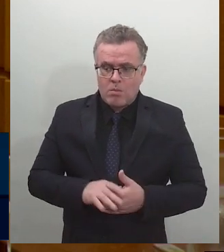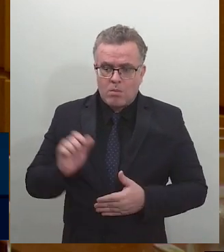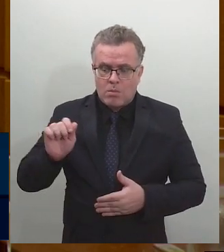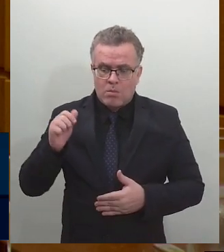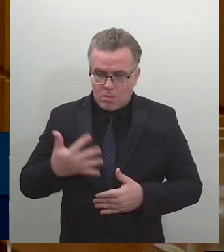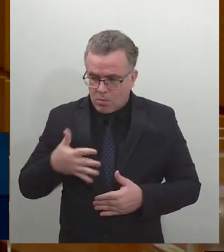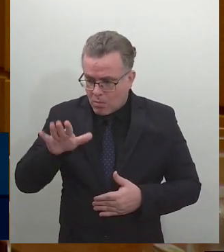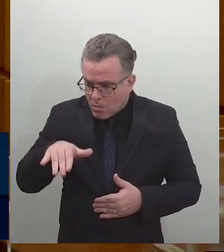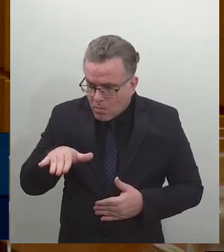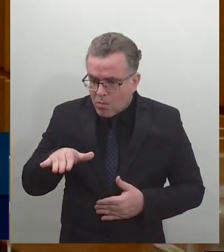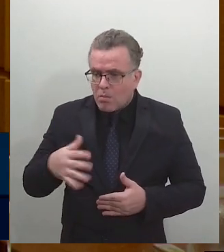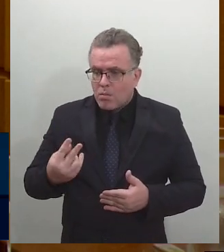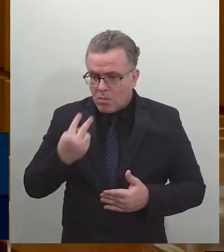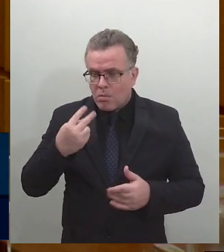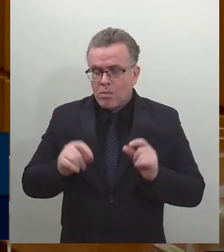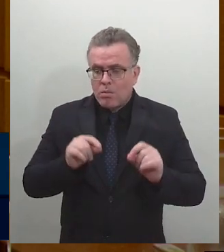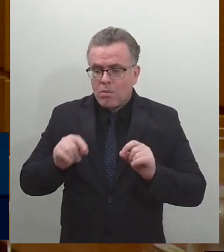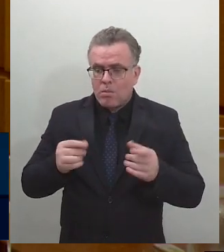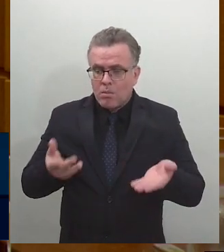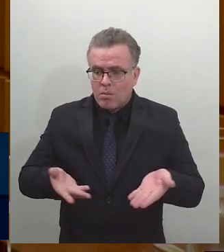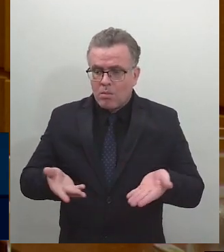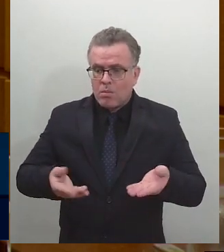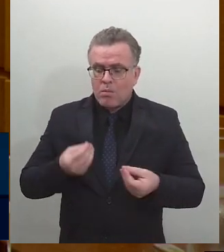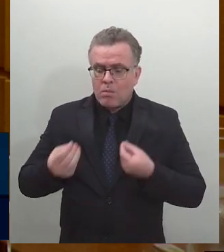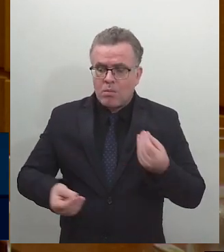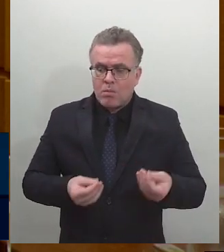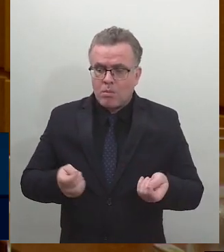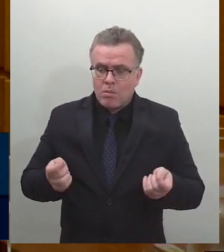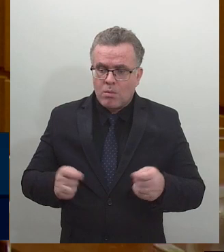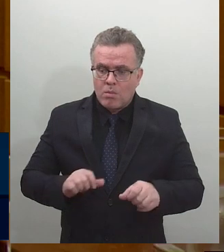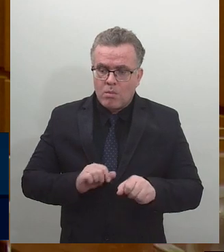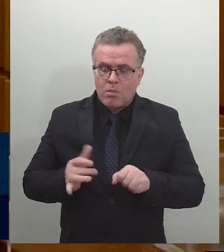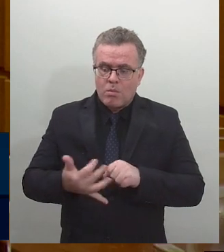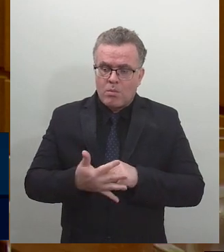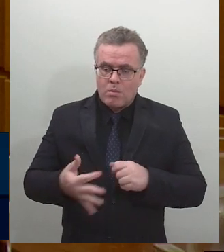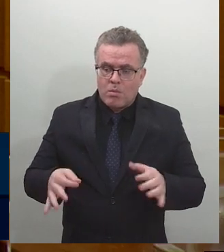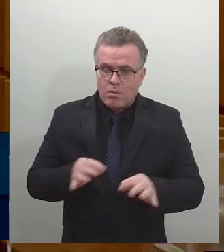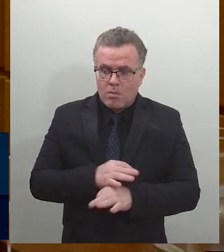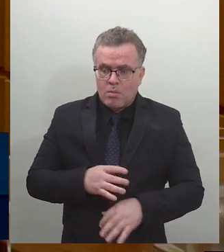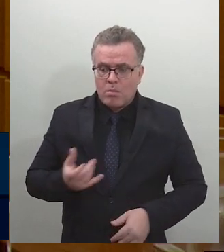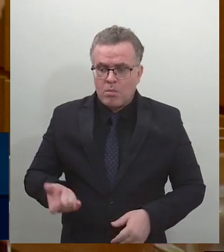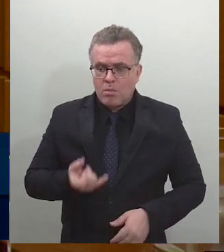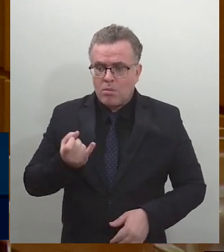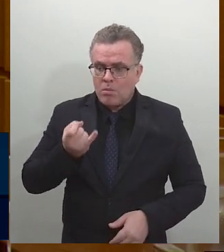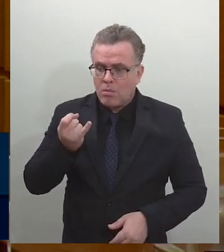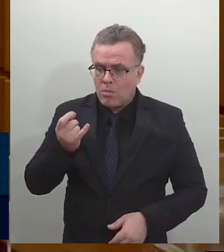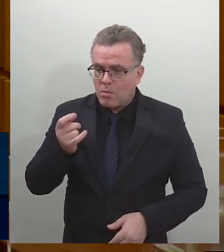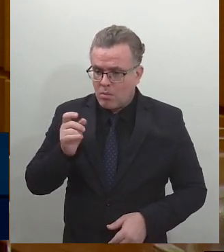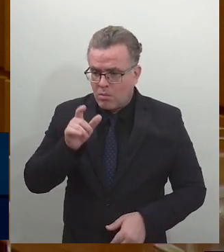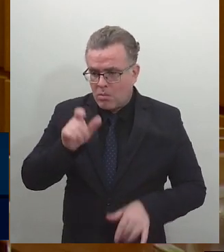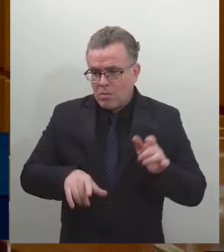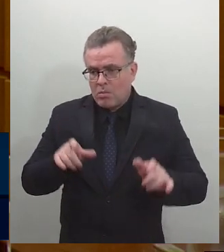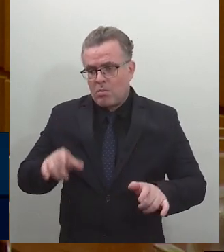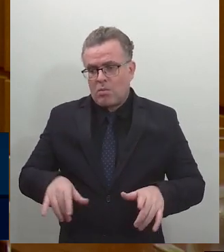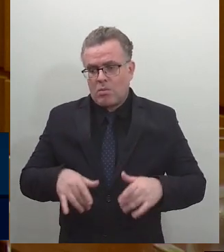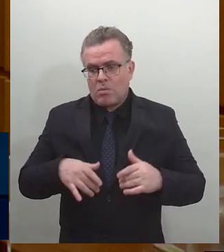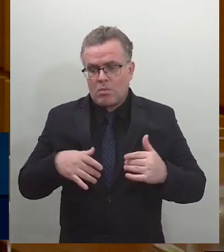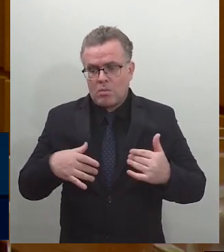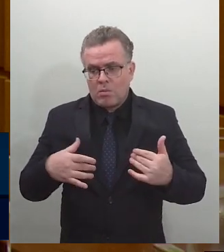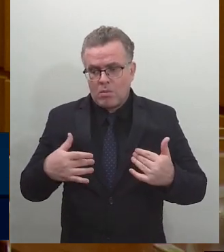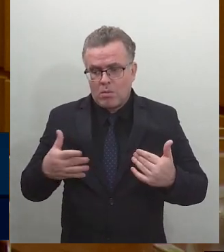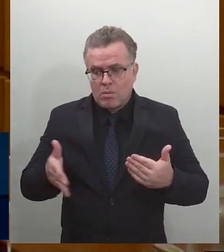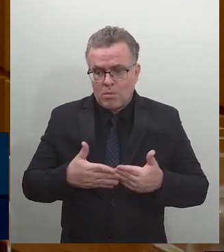da vacina da Covid bivalente, muito em baixa. E passou agora aquele período de pandemia, onde todo mundo ficou